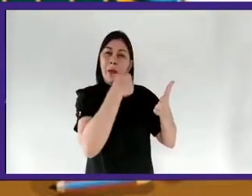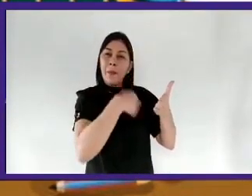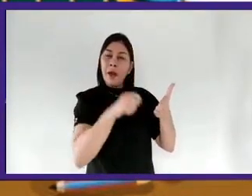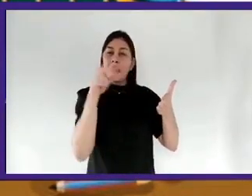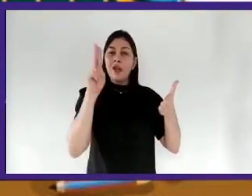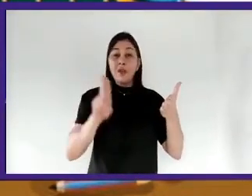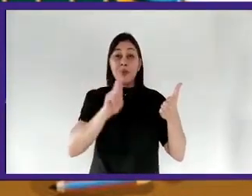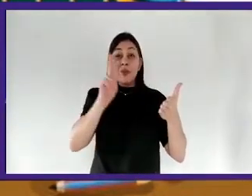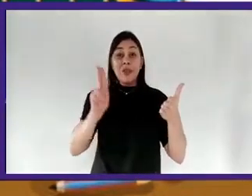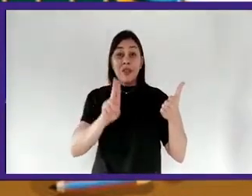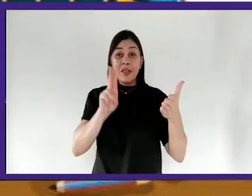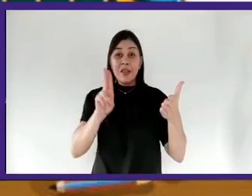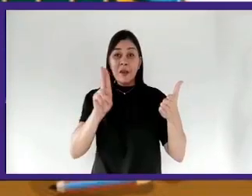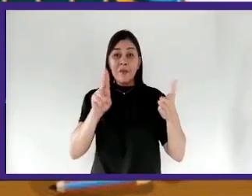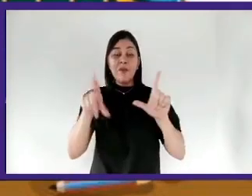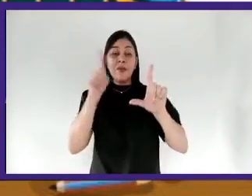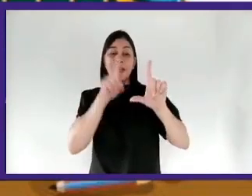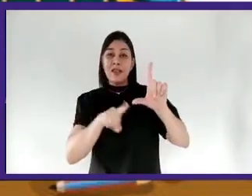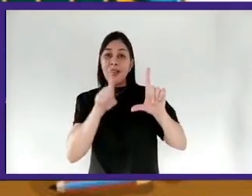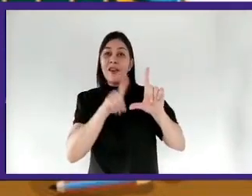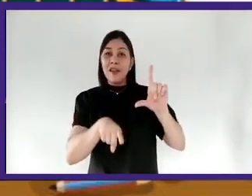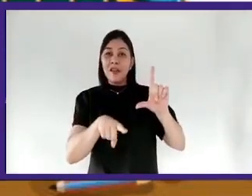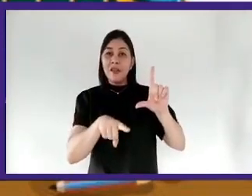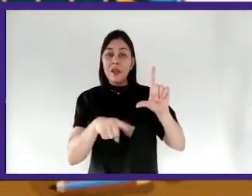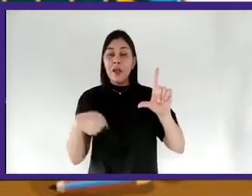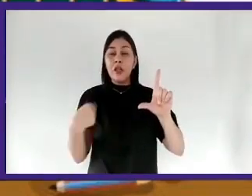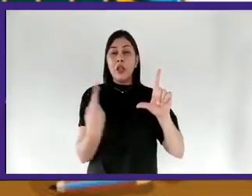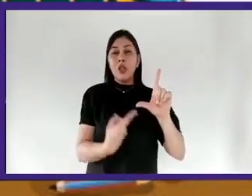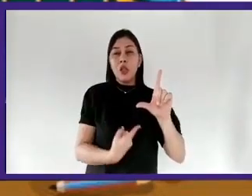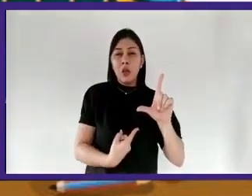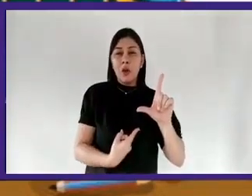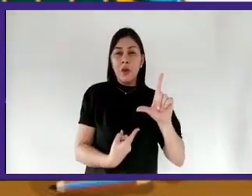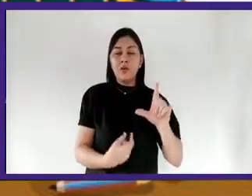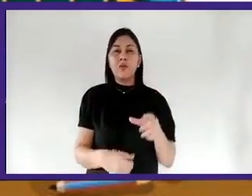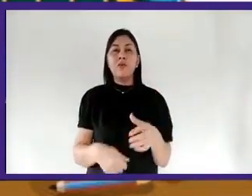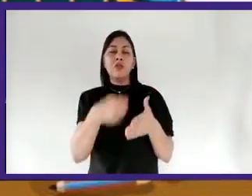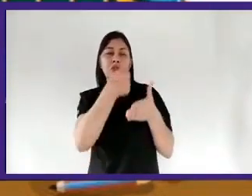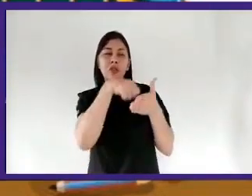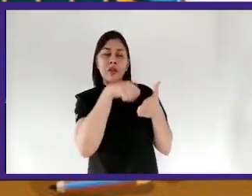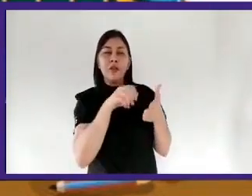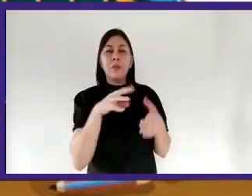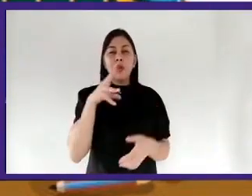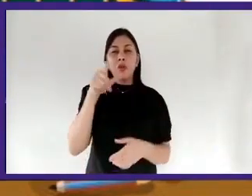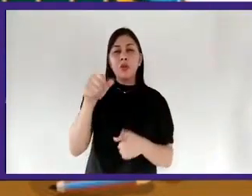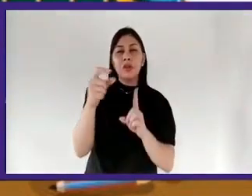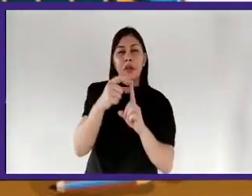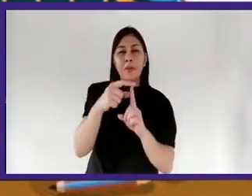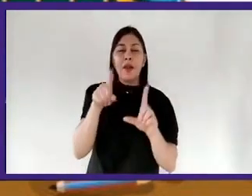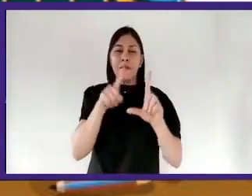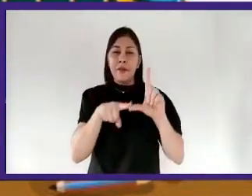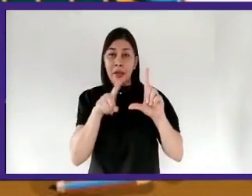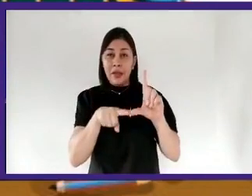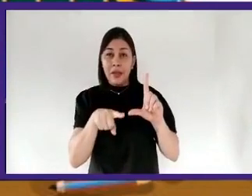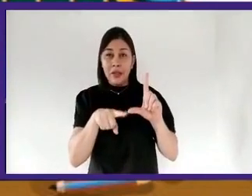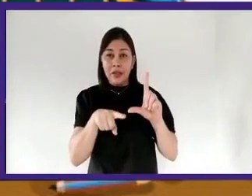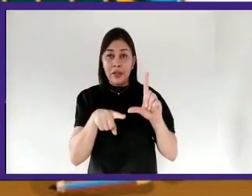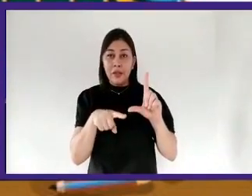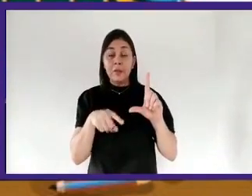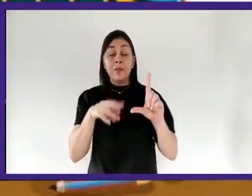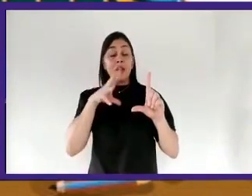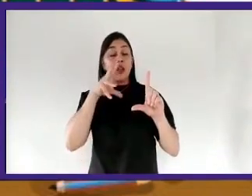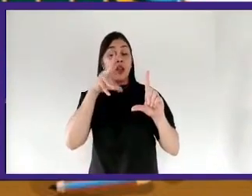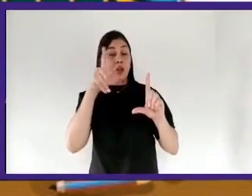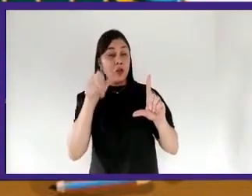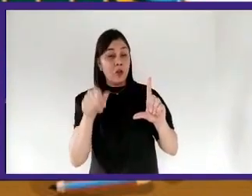nós usamos, eu usei letra. E nós usamos para escrever todas as palavras, letras. E que em todas